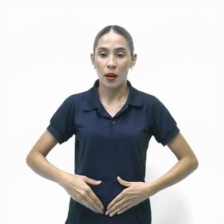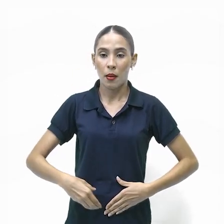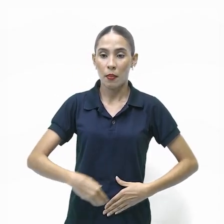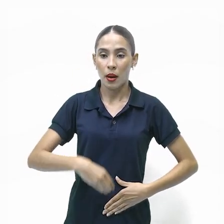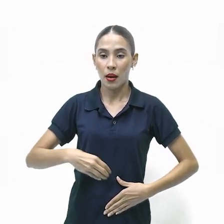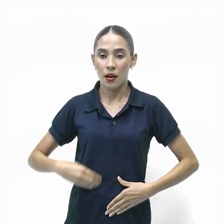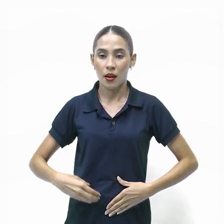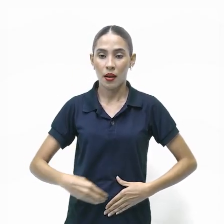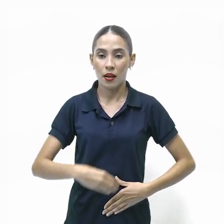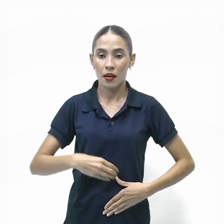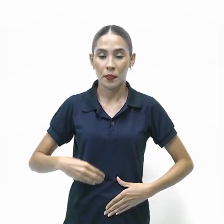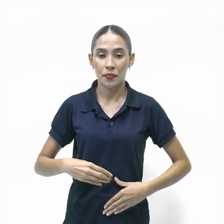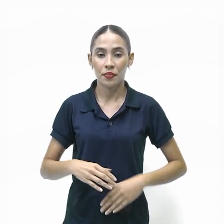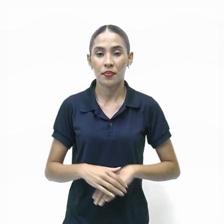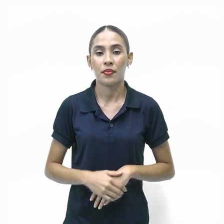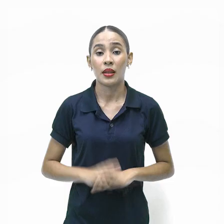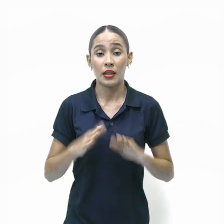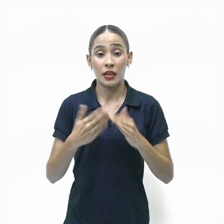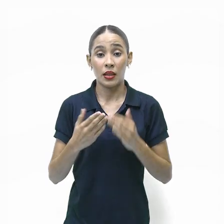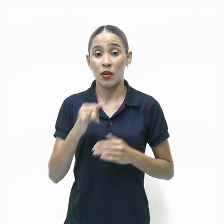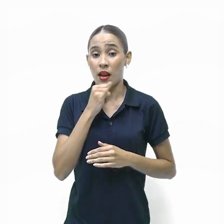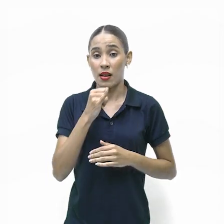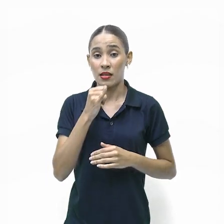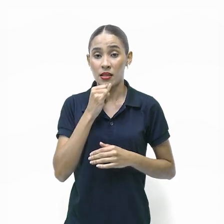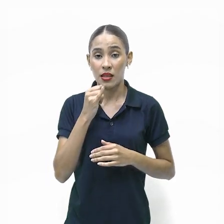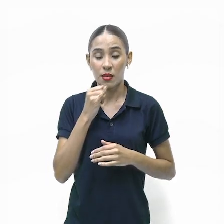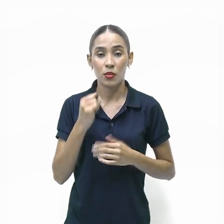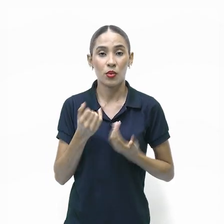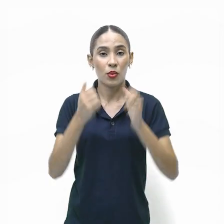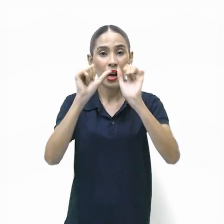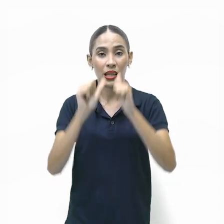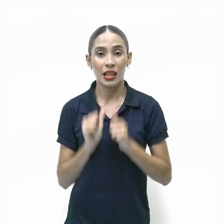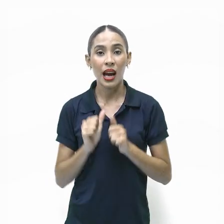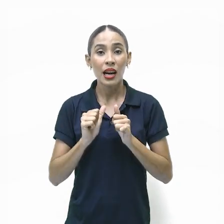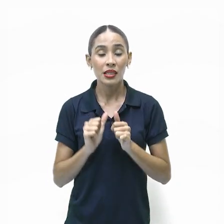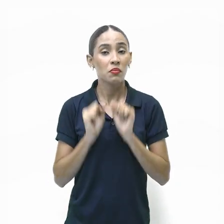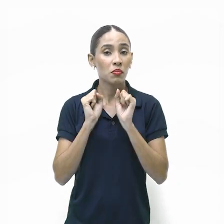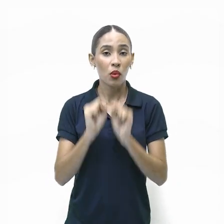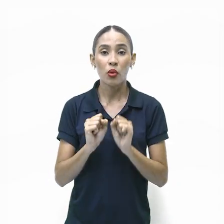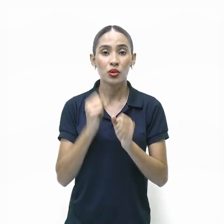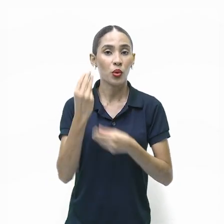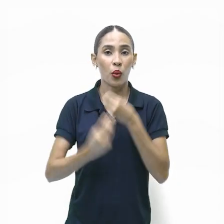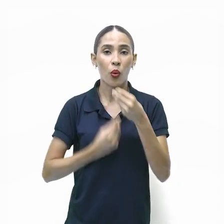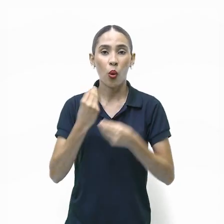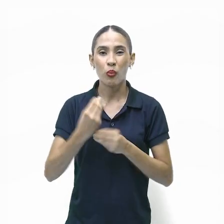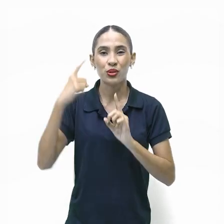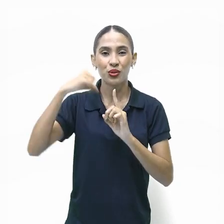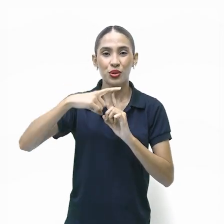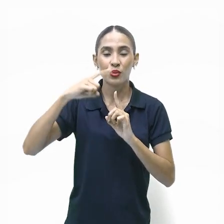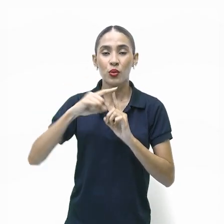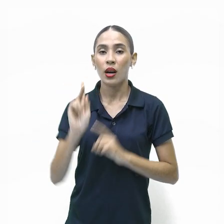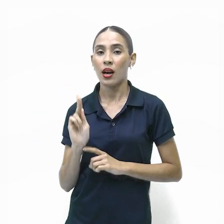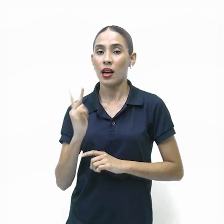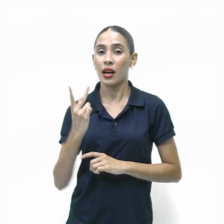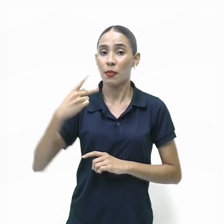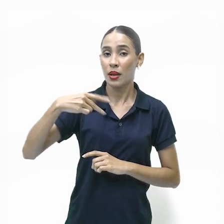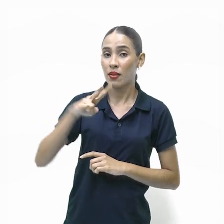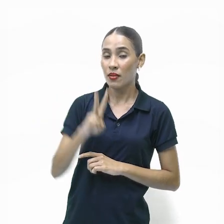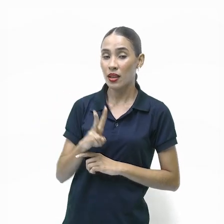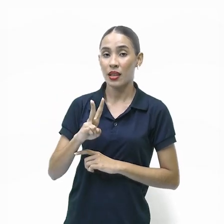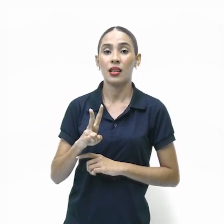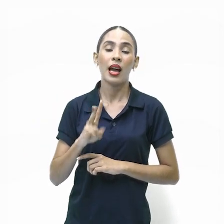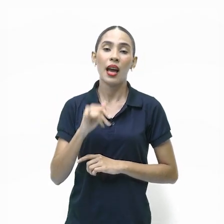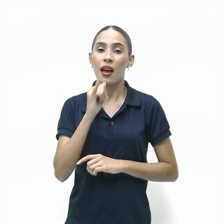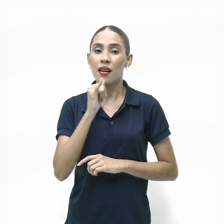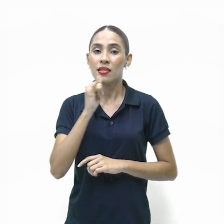que é o papilomavírus humano. Então, as lesões subclínicas podem ser causadas por tipos de HPV de baixo